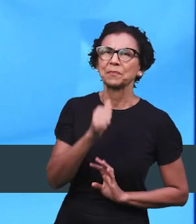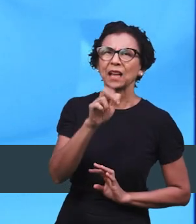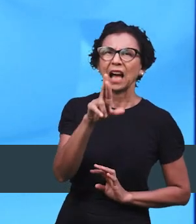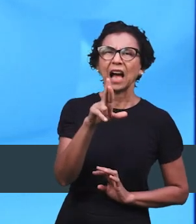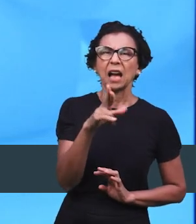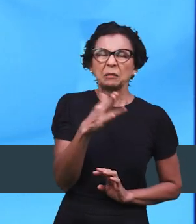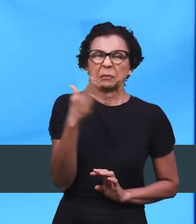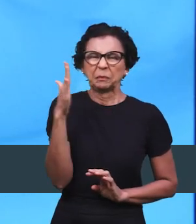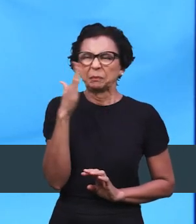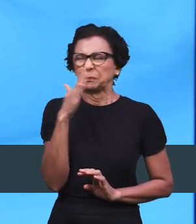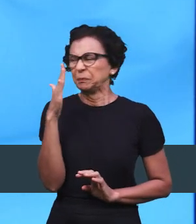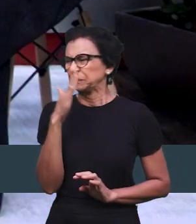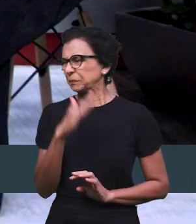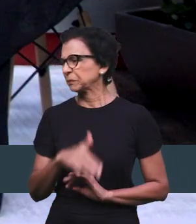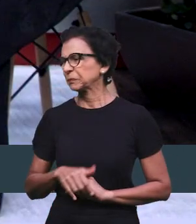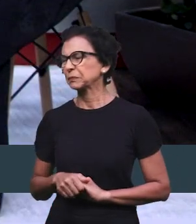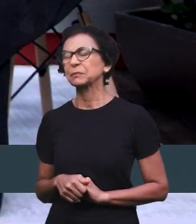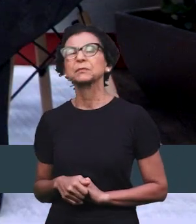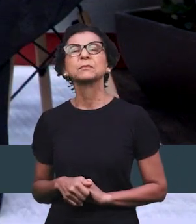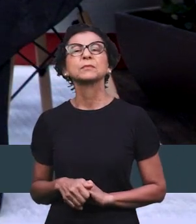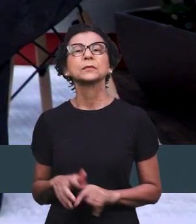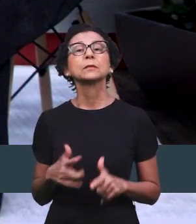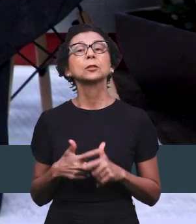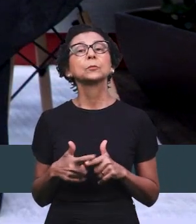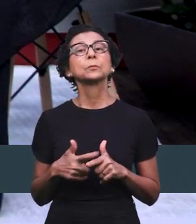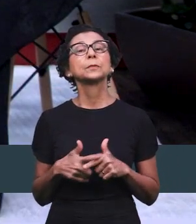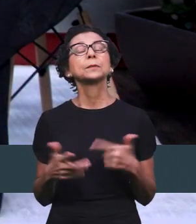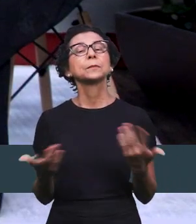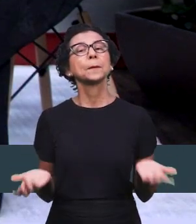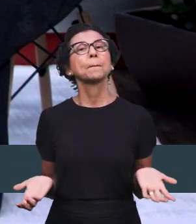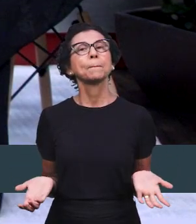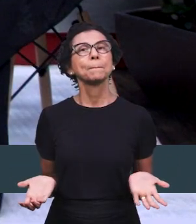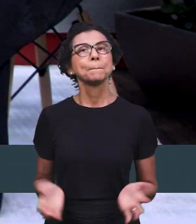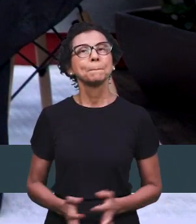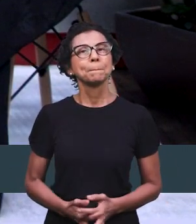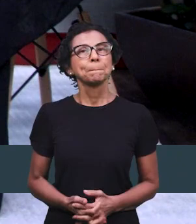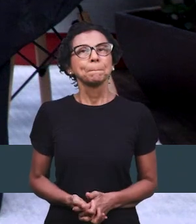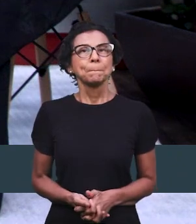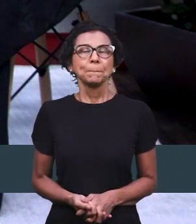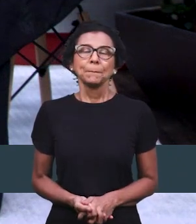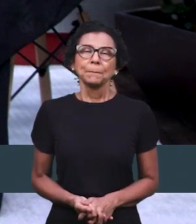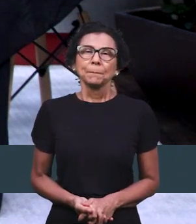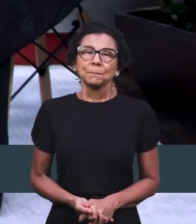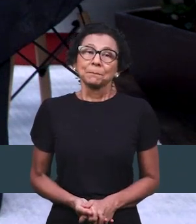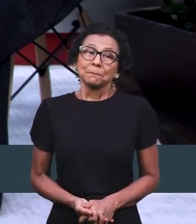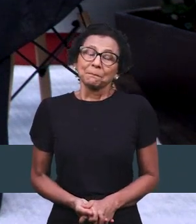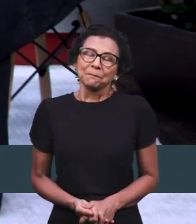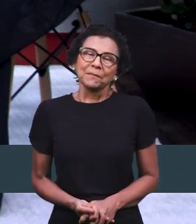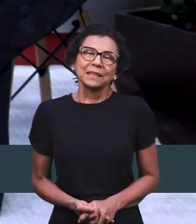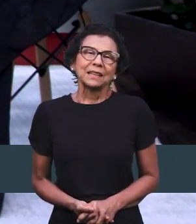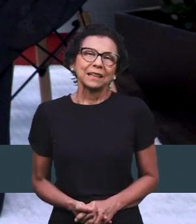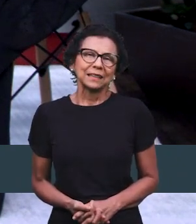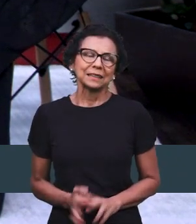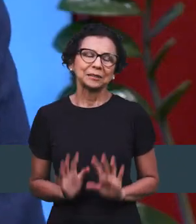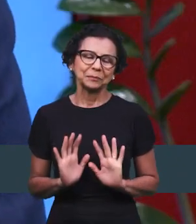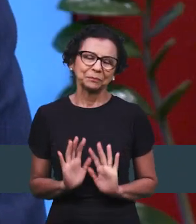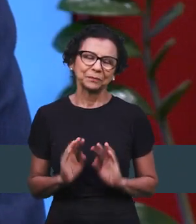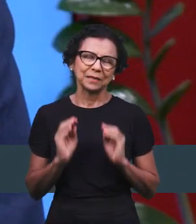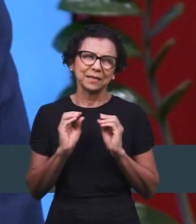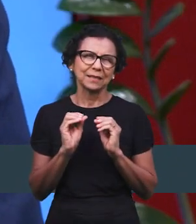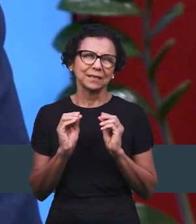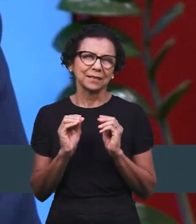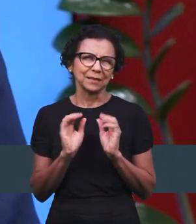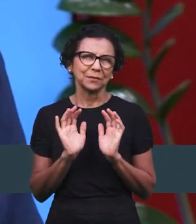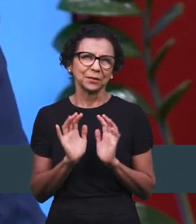doenças da boca? Qual é a causa? Bom, é algo bem sensível da gente falar, né? Porque muitas